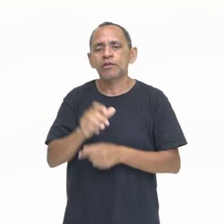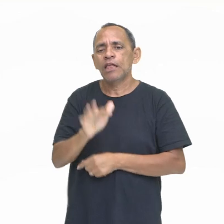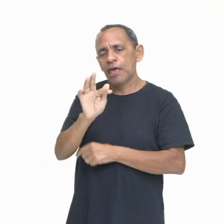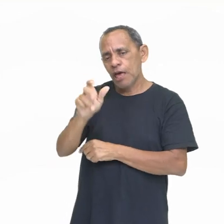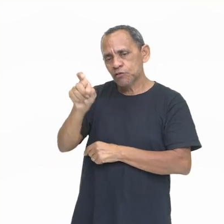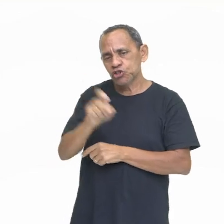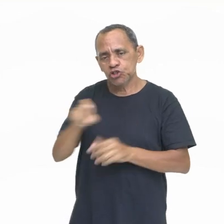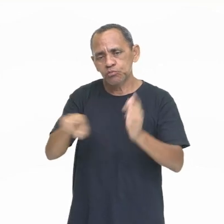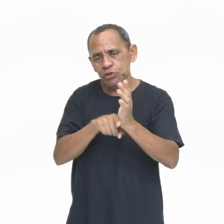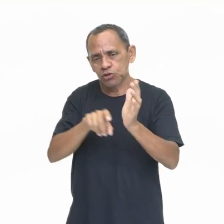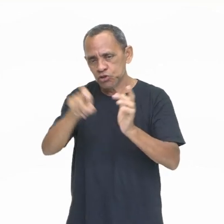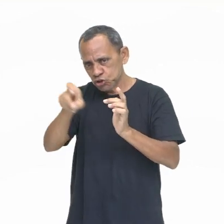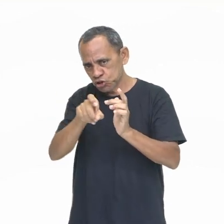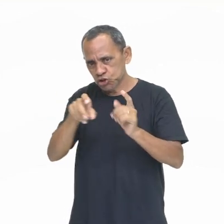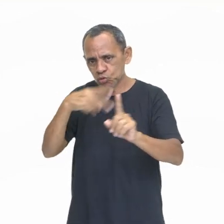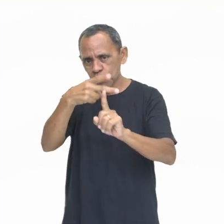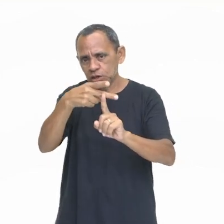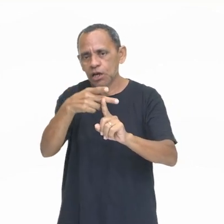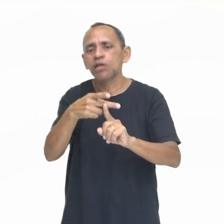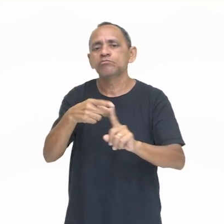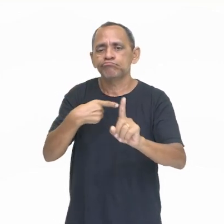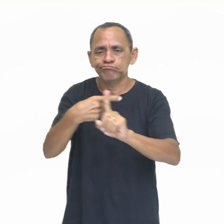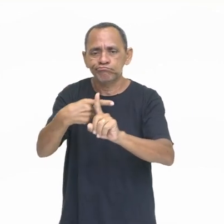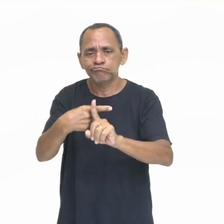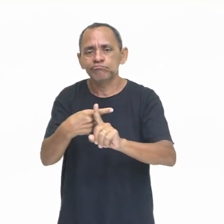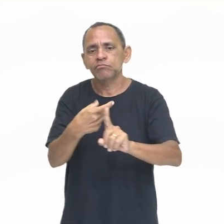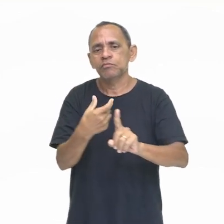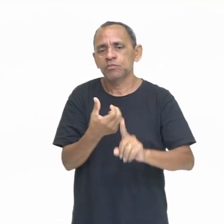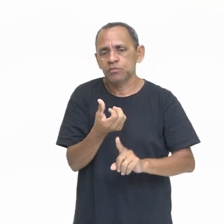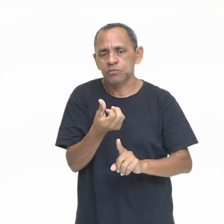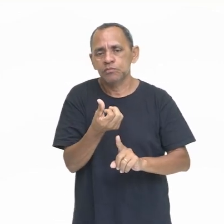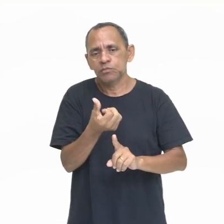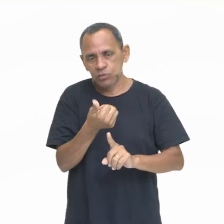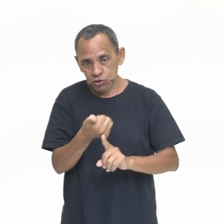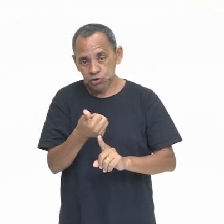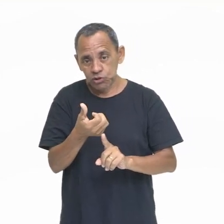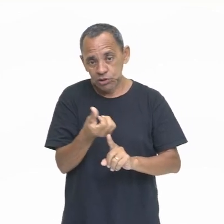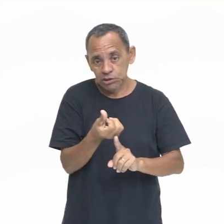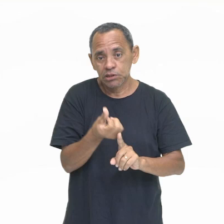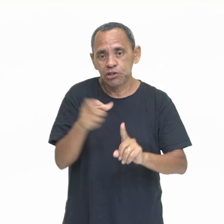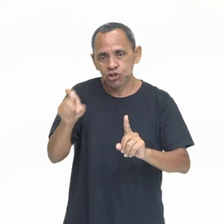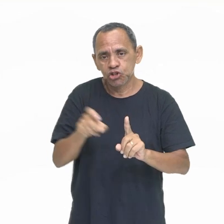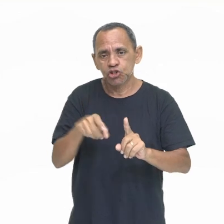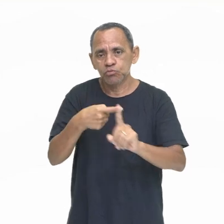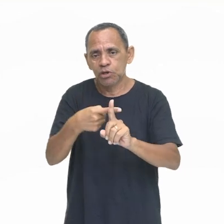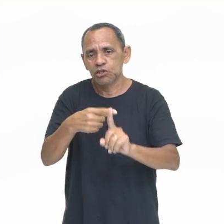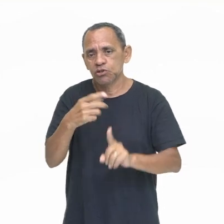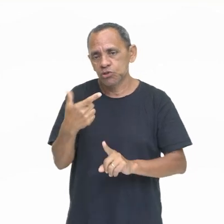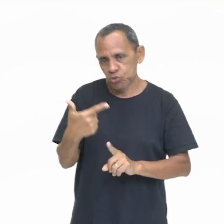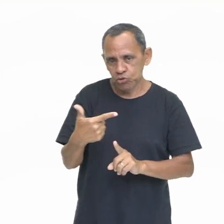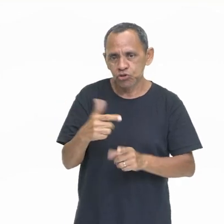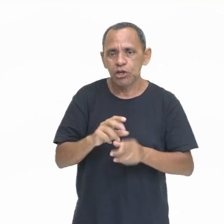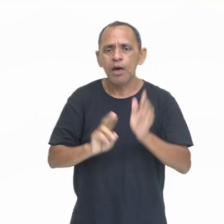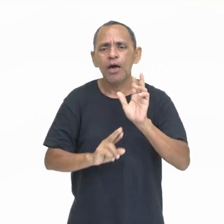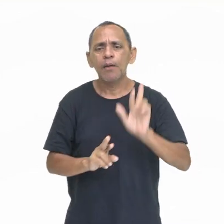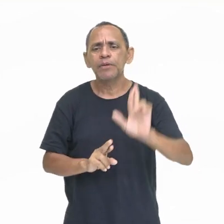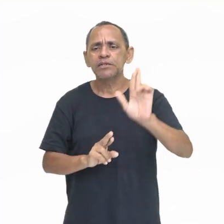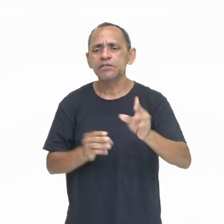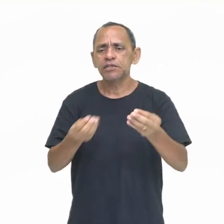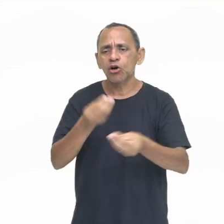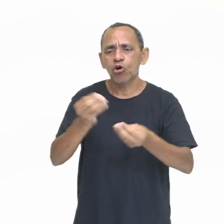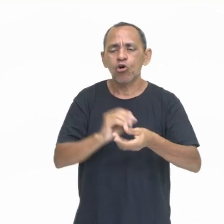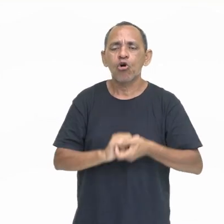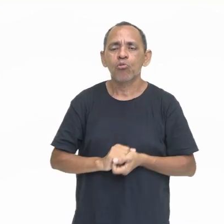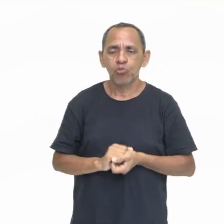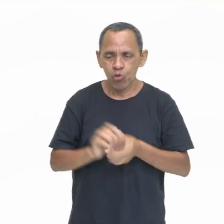ser modelada pela função f de x igual a menos x² mais 16x mais 2, onde f de x representa